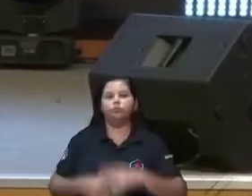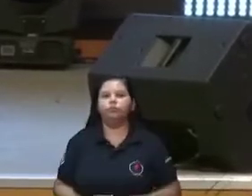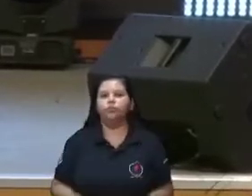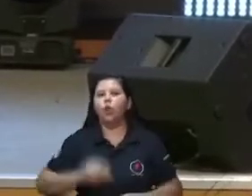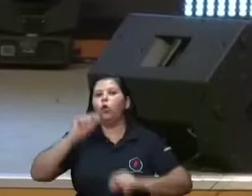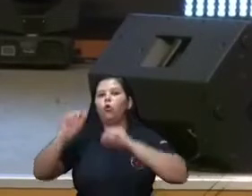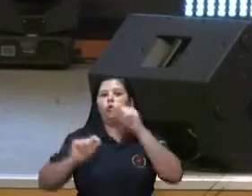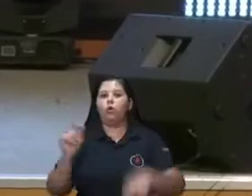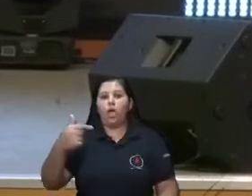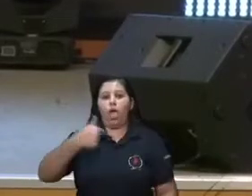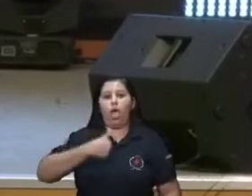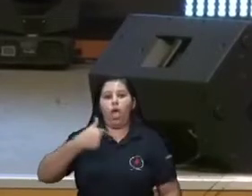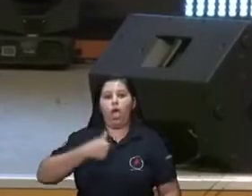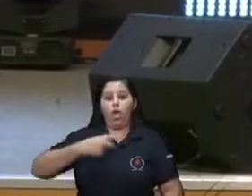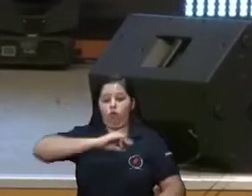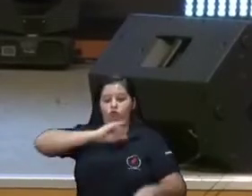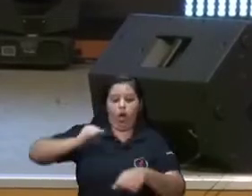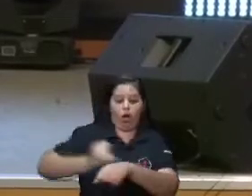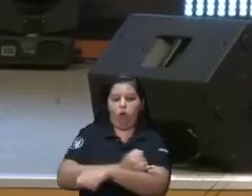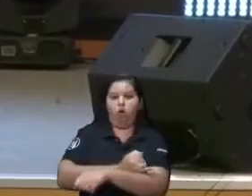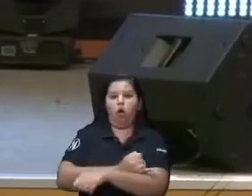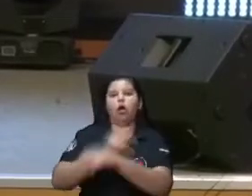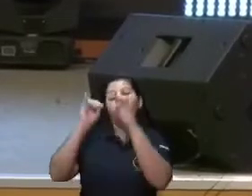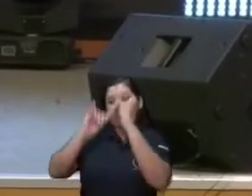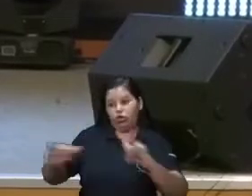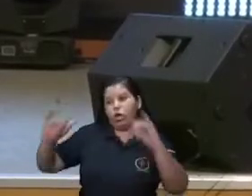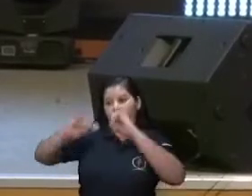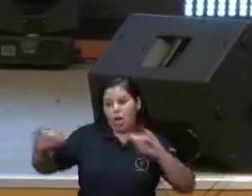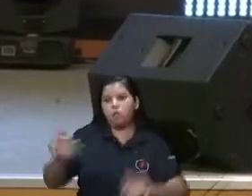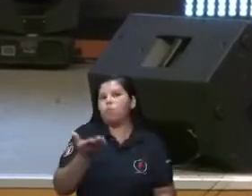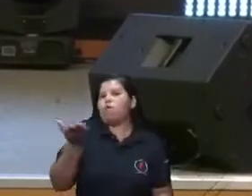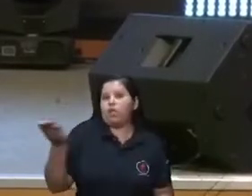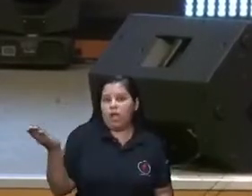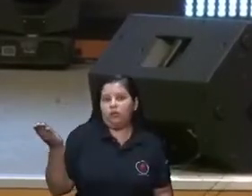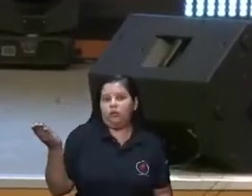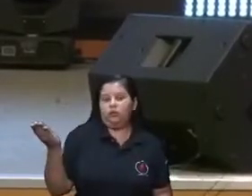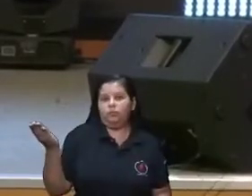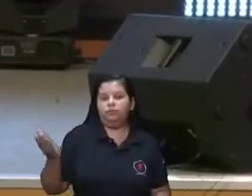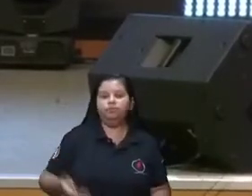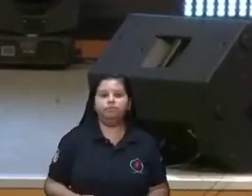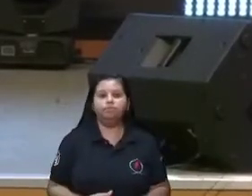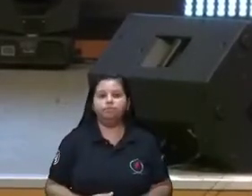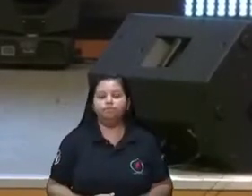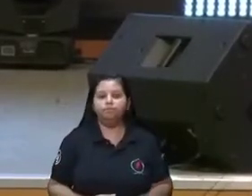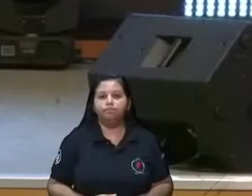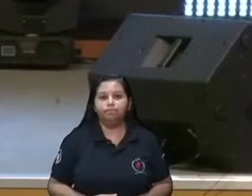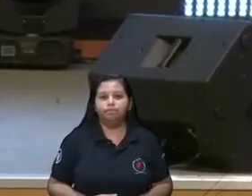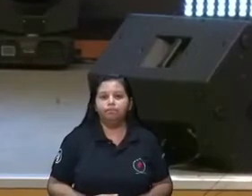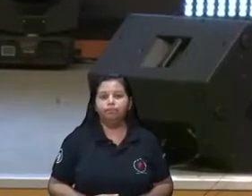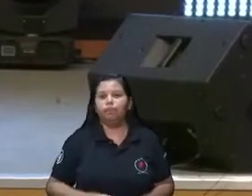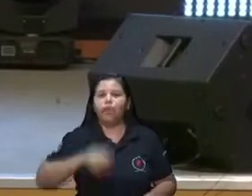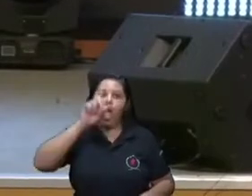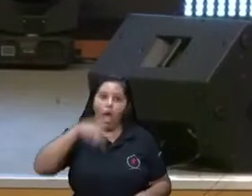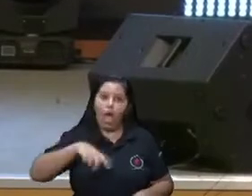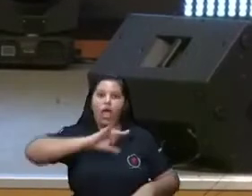eu, Israel, direi? Ora, é Jacó